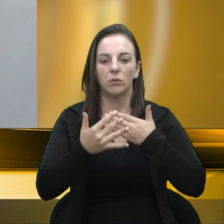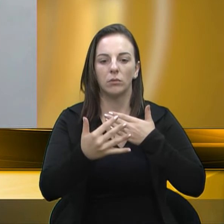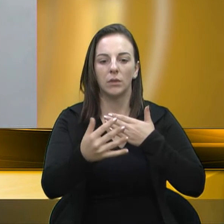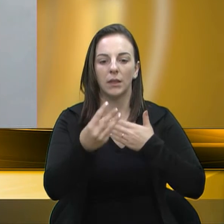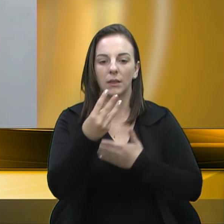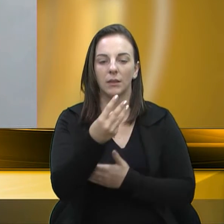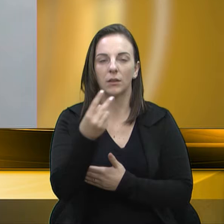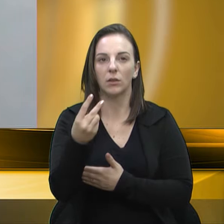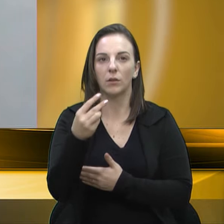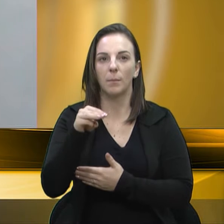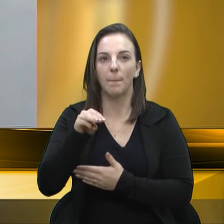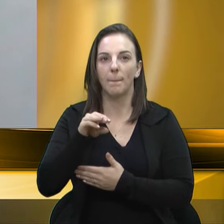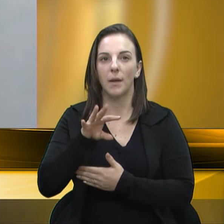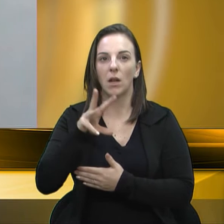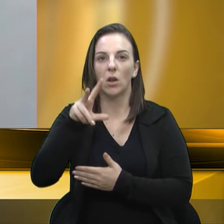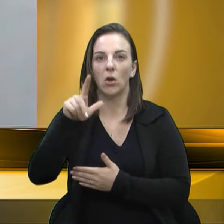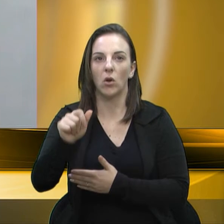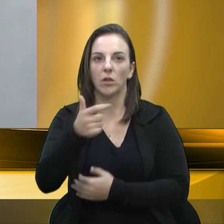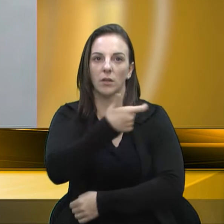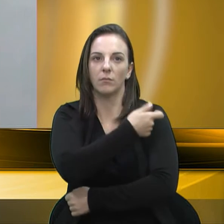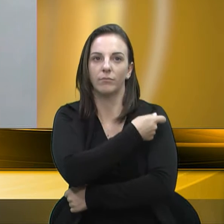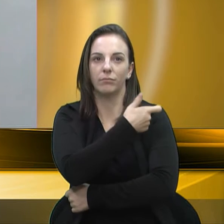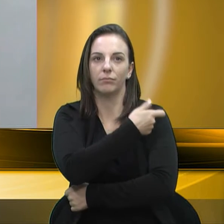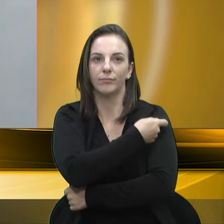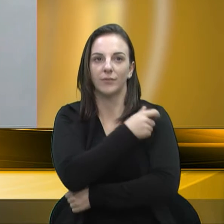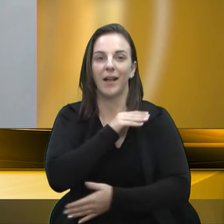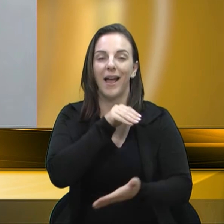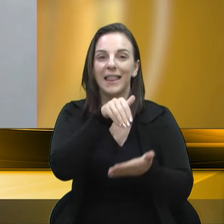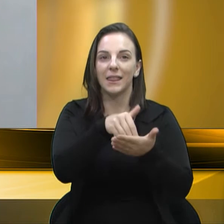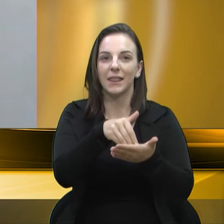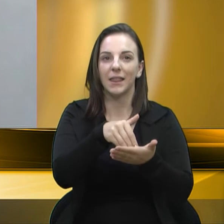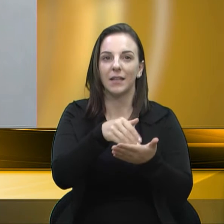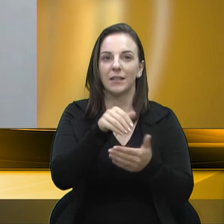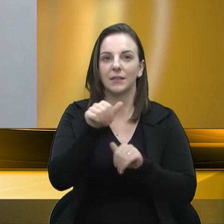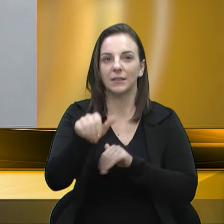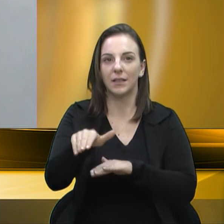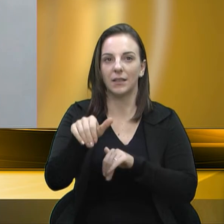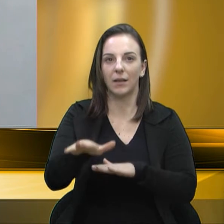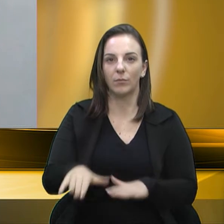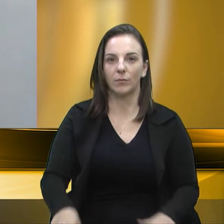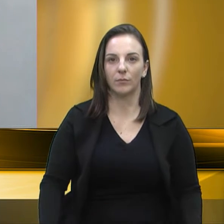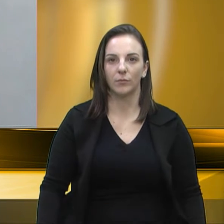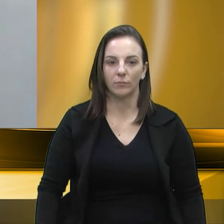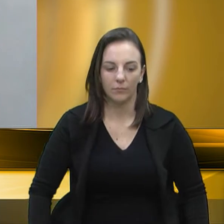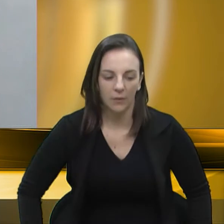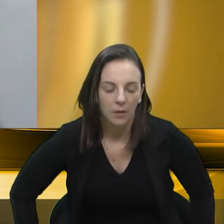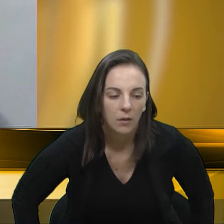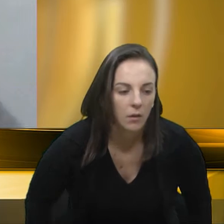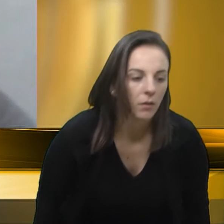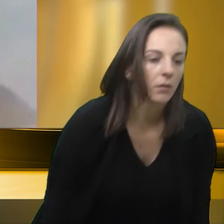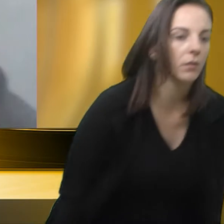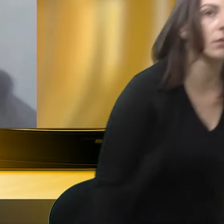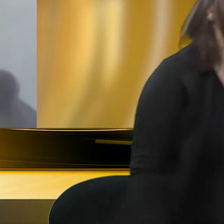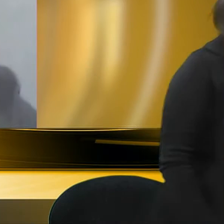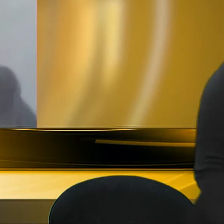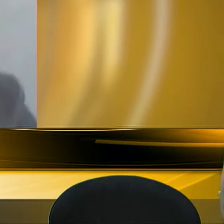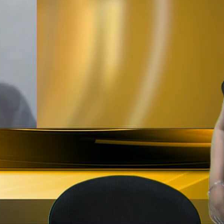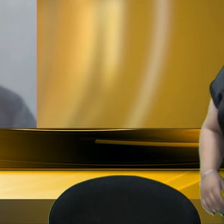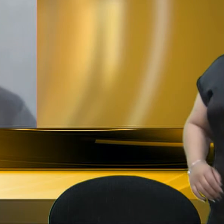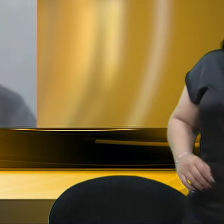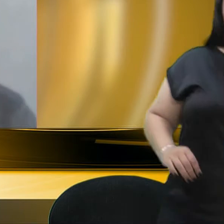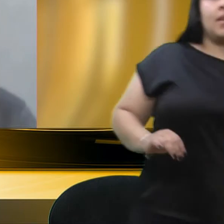doses até setembro, né? Essa é a previsão para o estado do Rio Grande do Sul, onde toda a